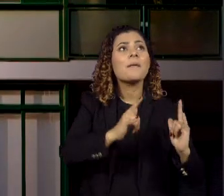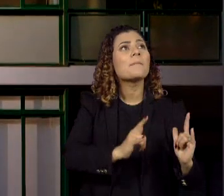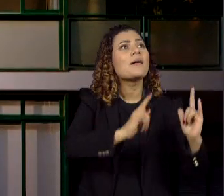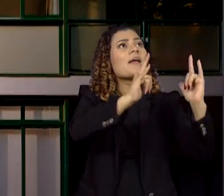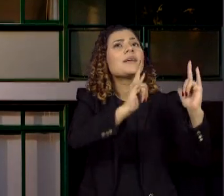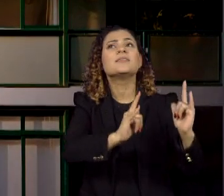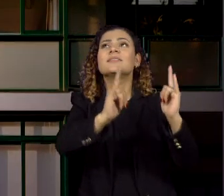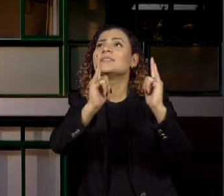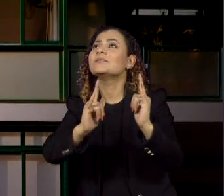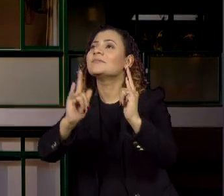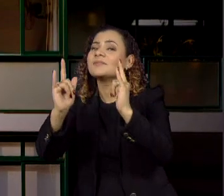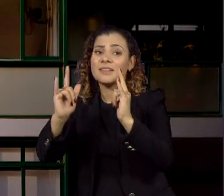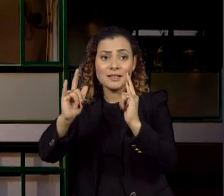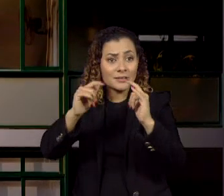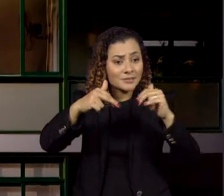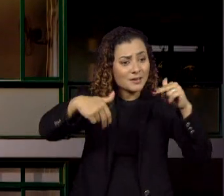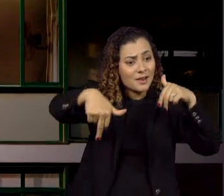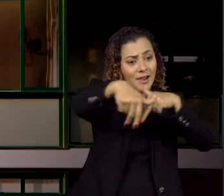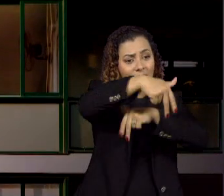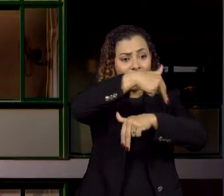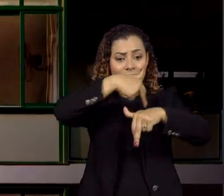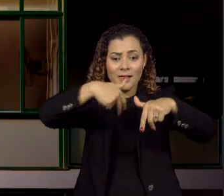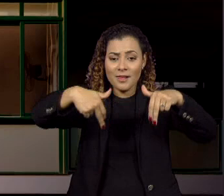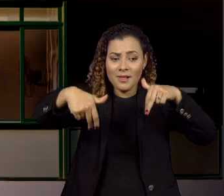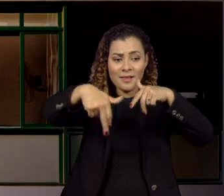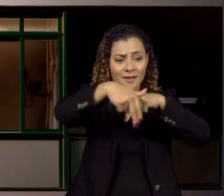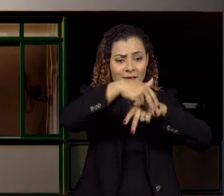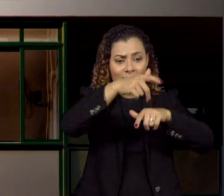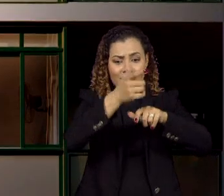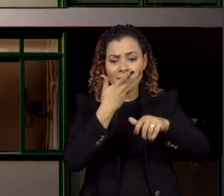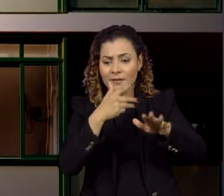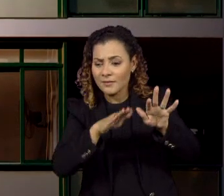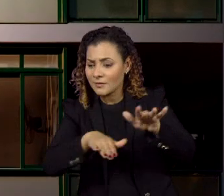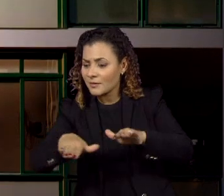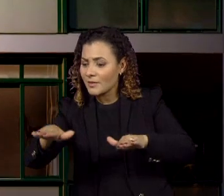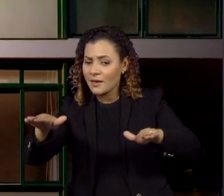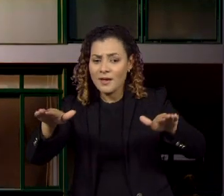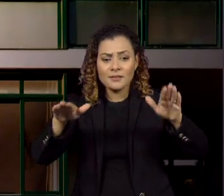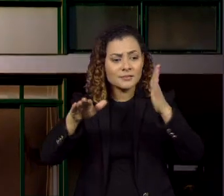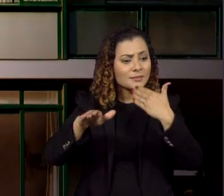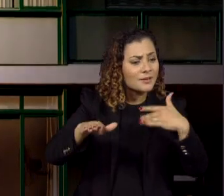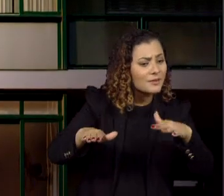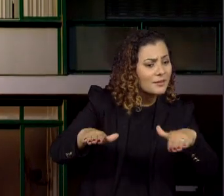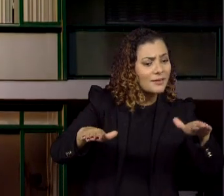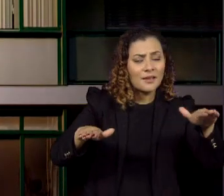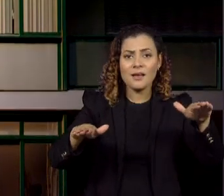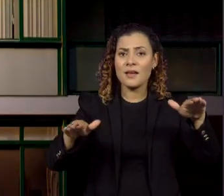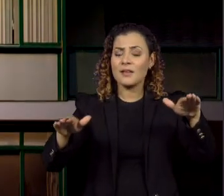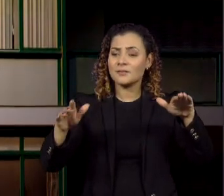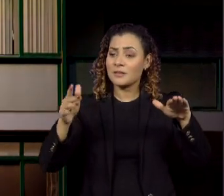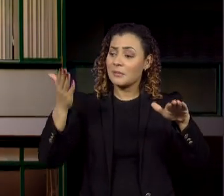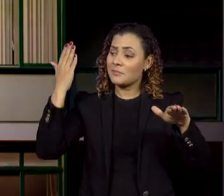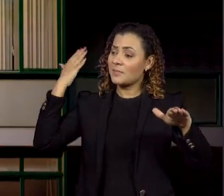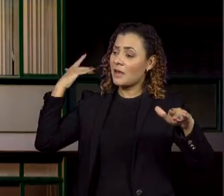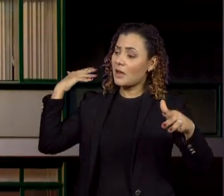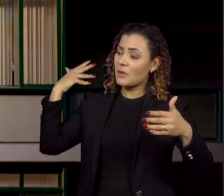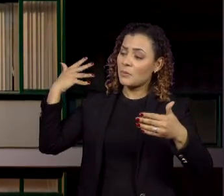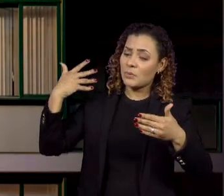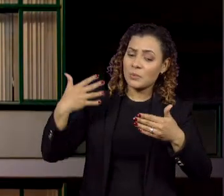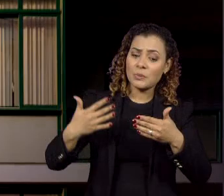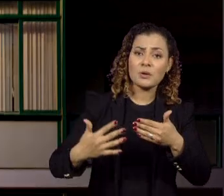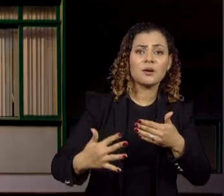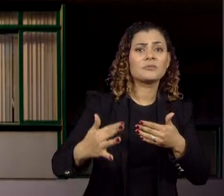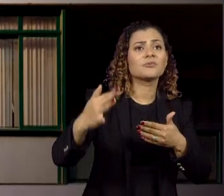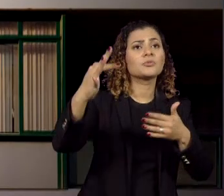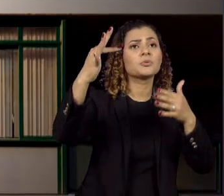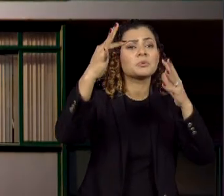concreto há muitos homens e crianças que mal conjugam os passados e futuros imperfeitos.